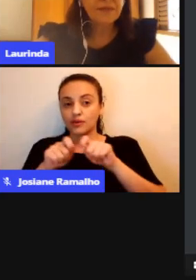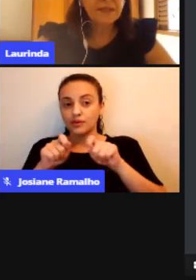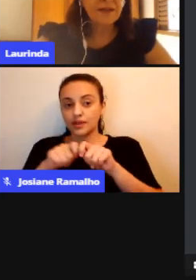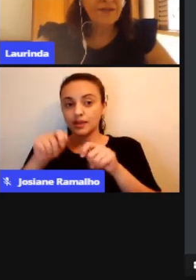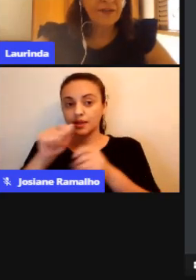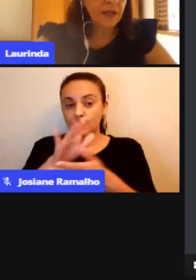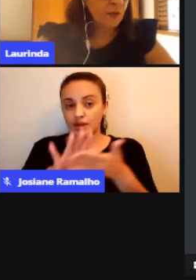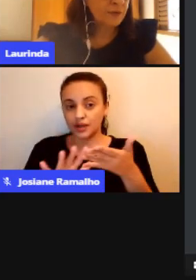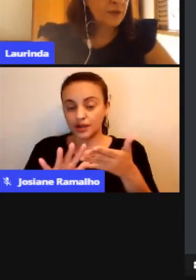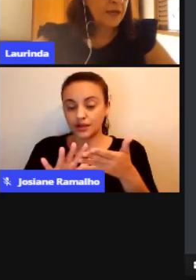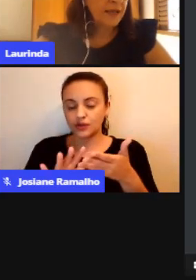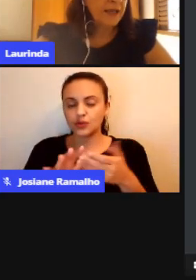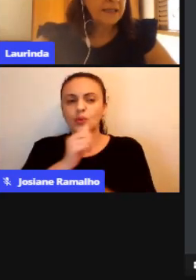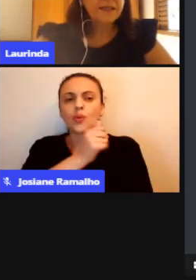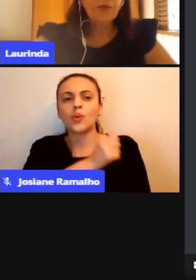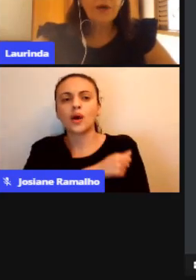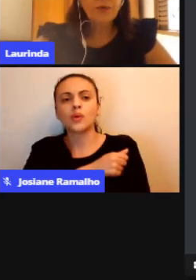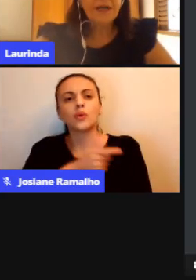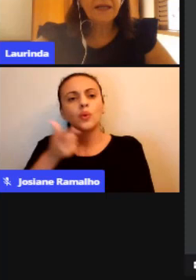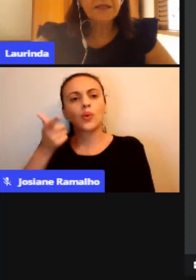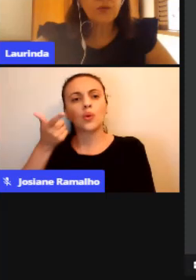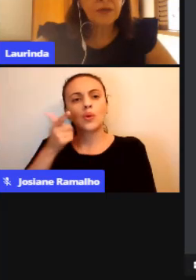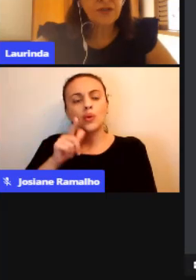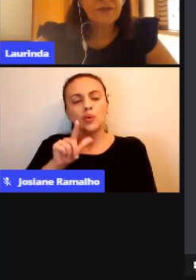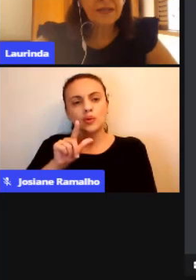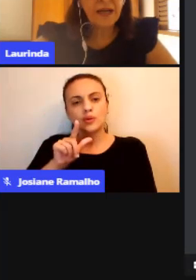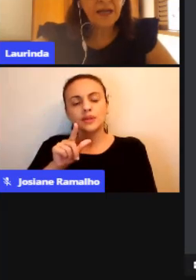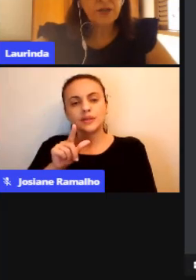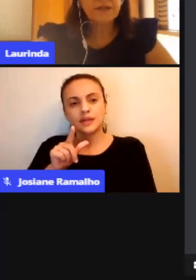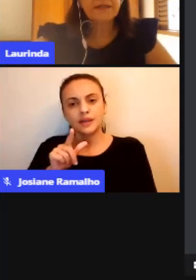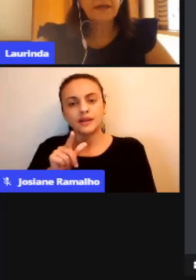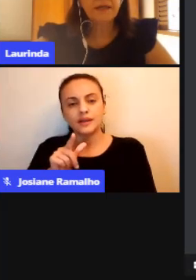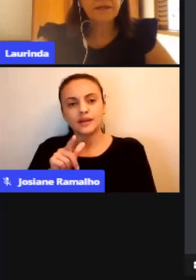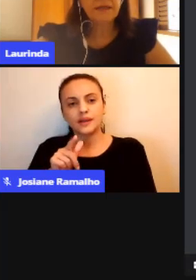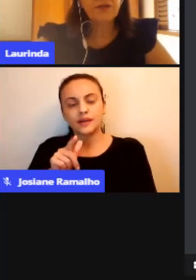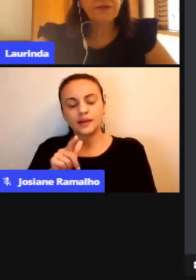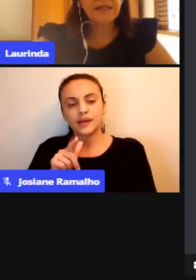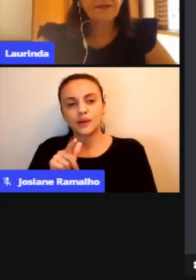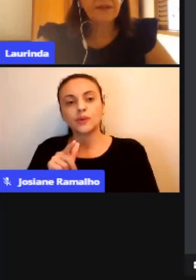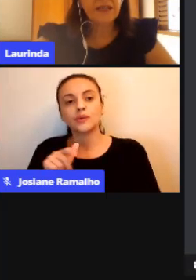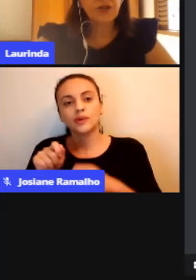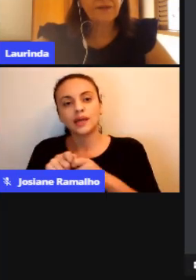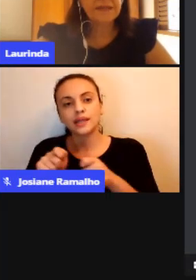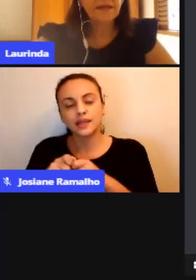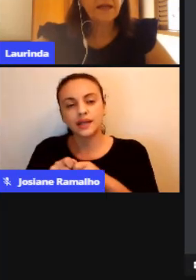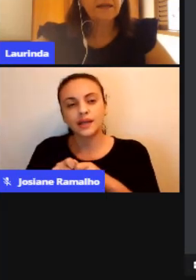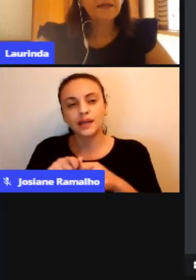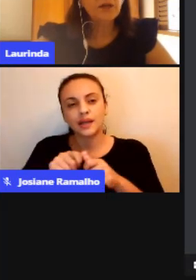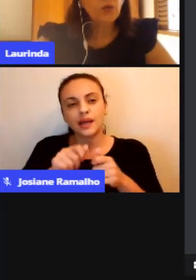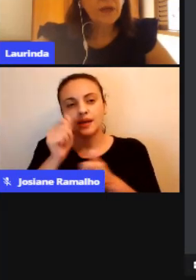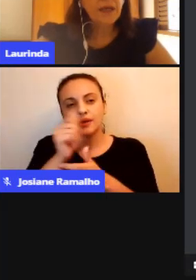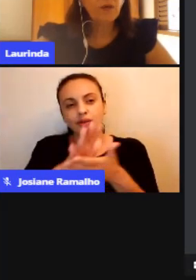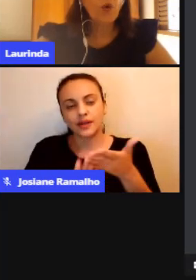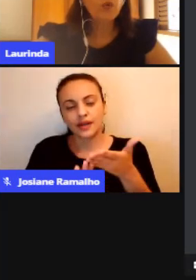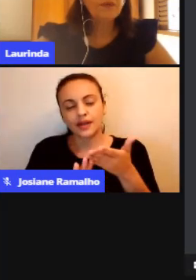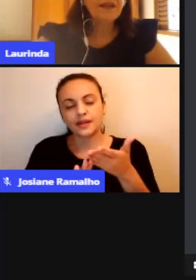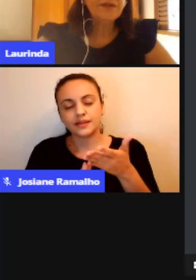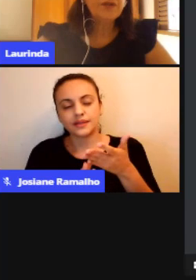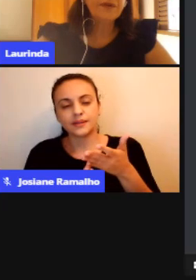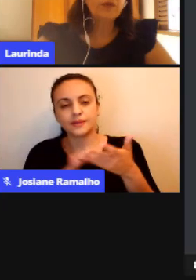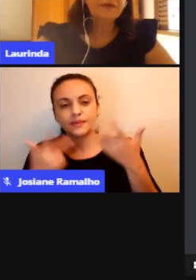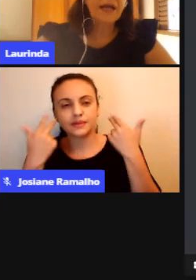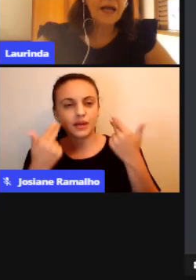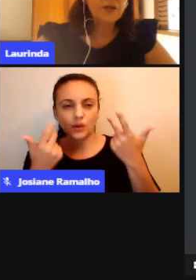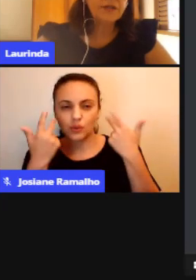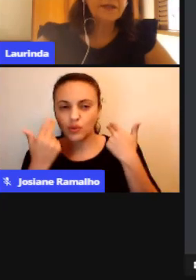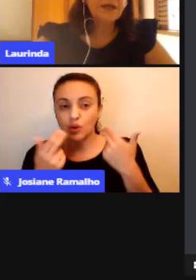aos novos desafios, se o aluno realizou atividades, as atividades avaliativas tranquilo ou